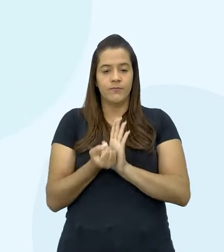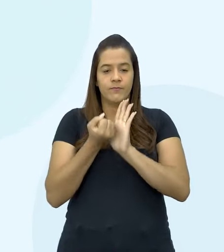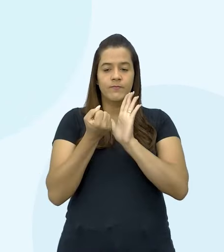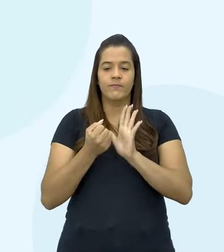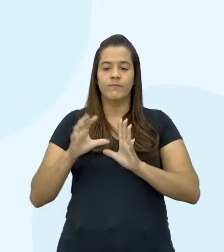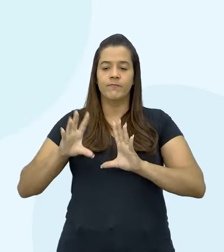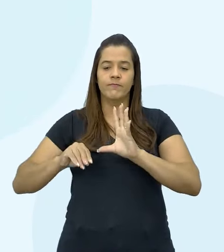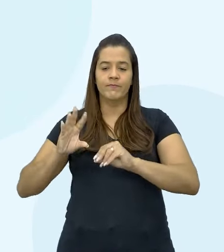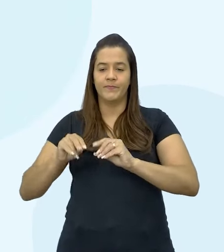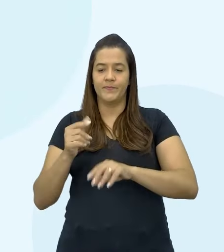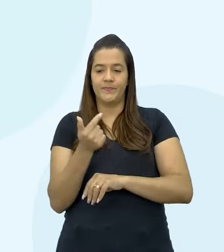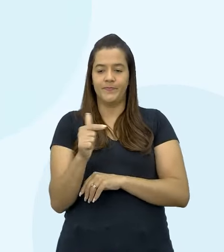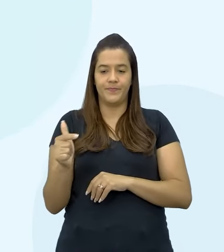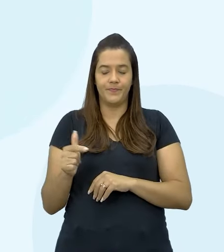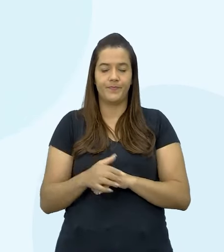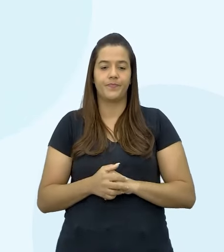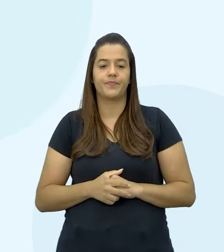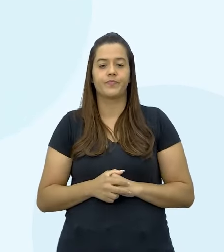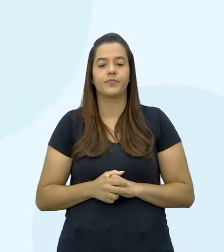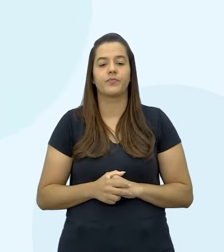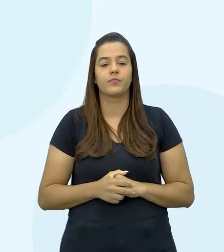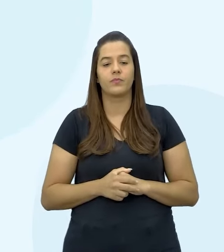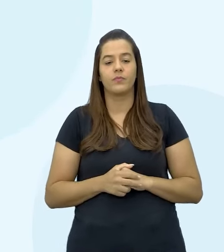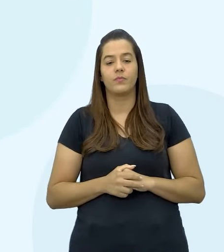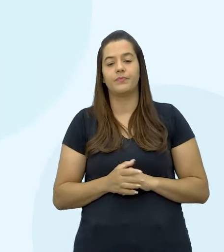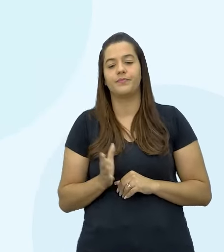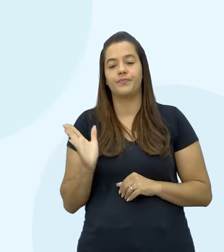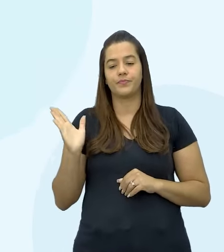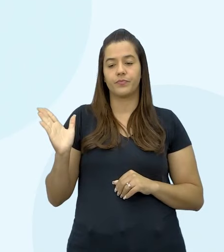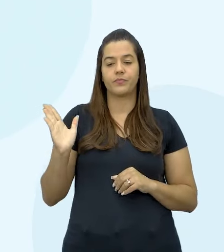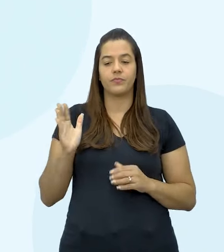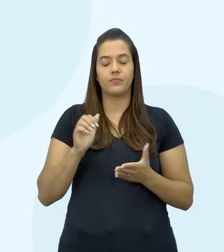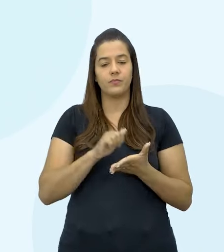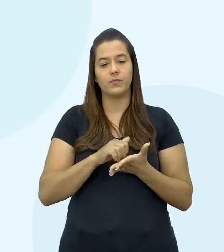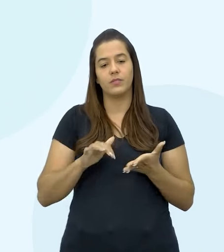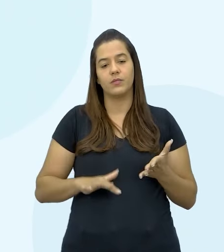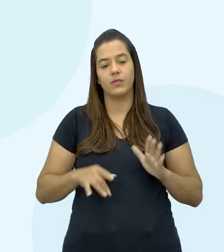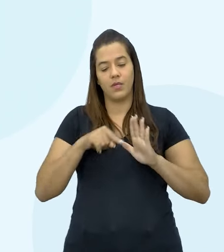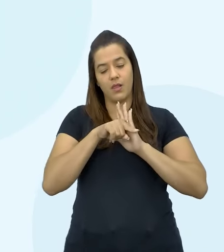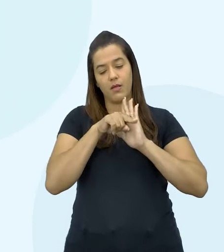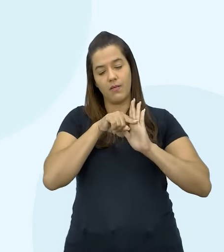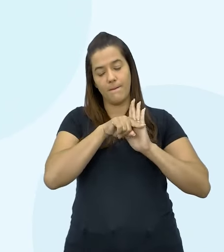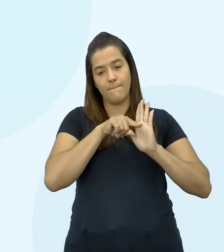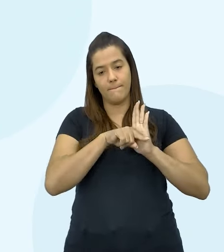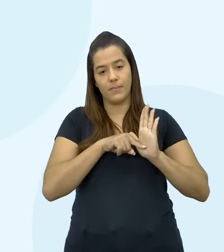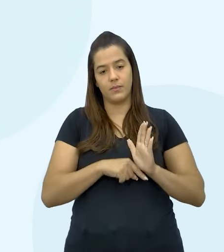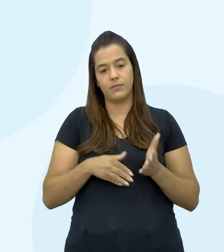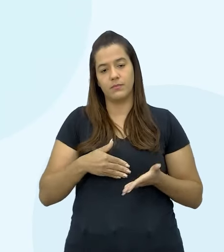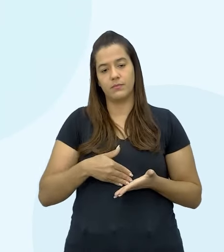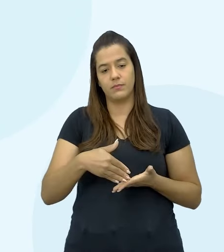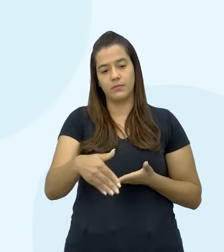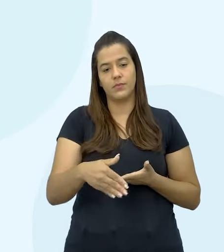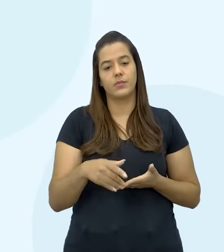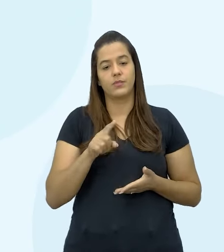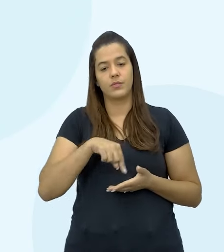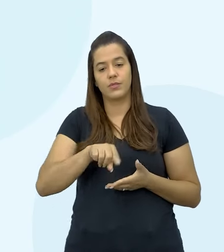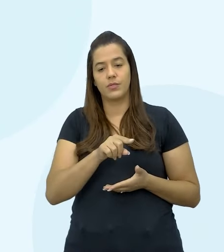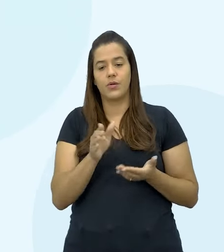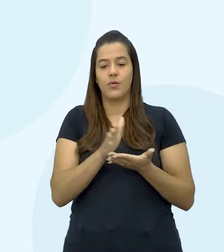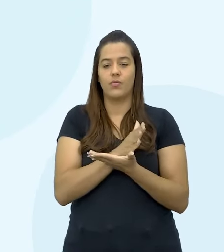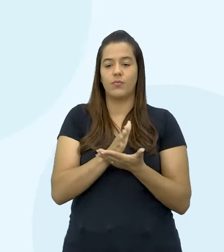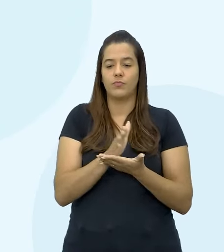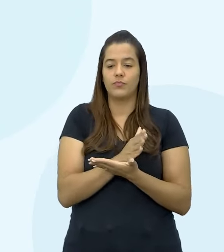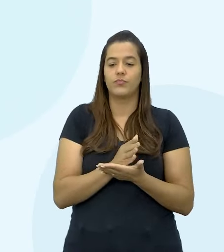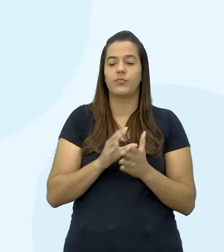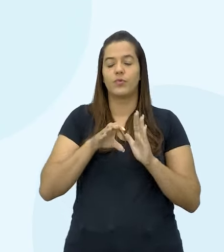Né? Bom, nessa atividade, os estudantes pesquisam, a partir de referenciais bibliográficos,